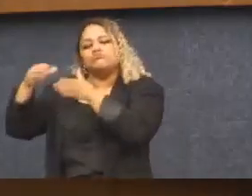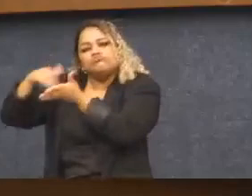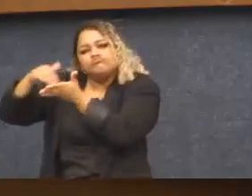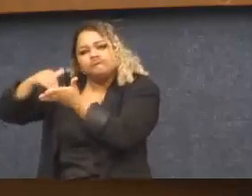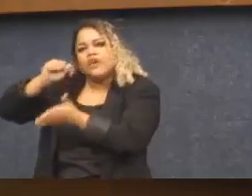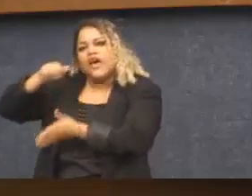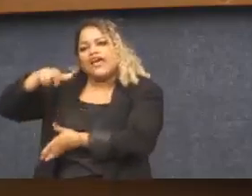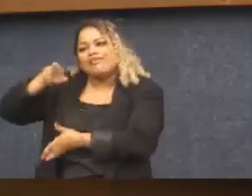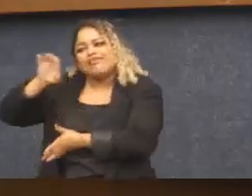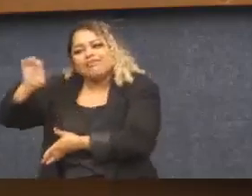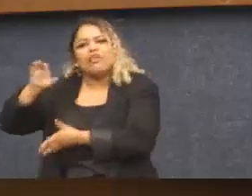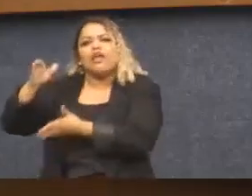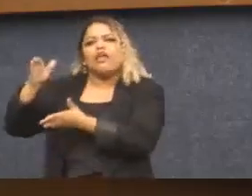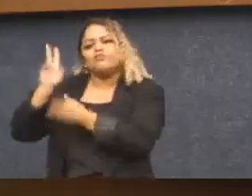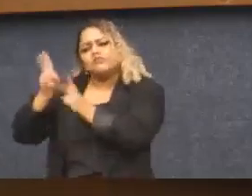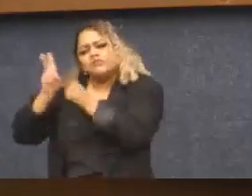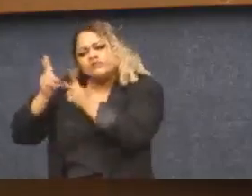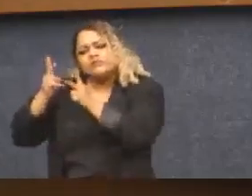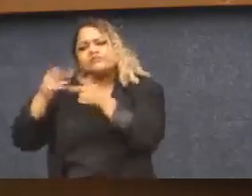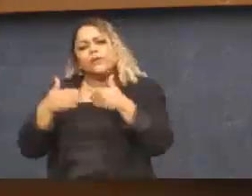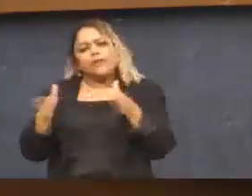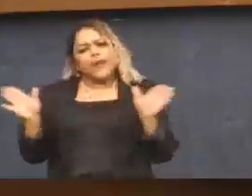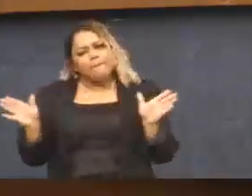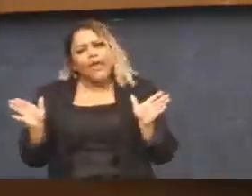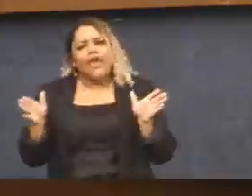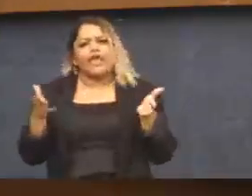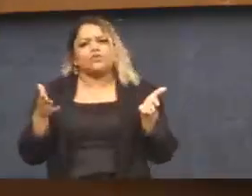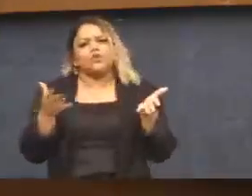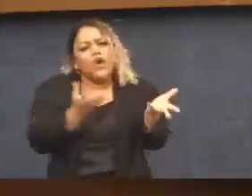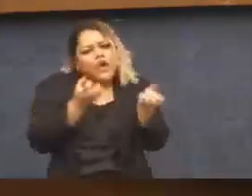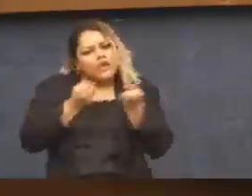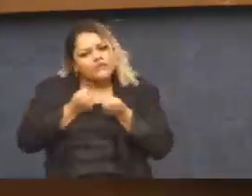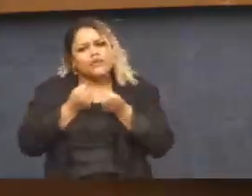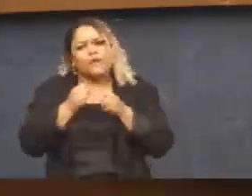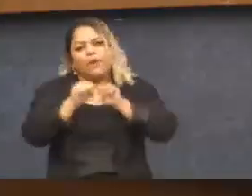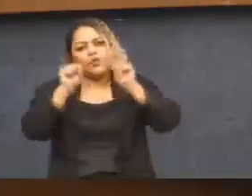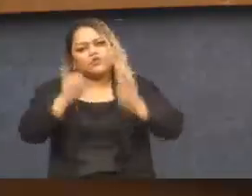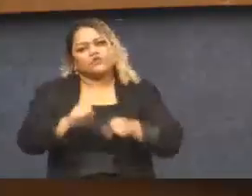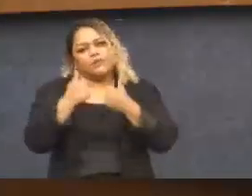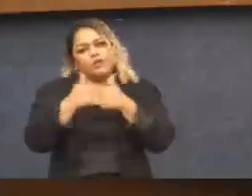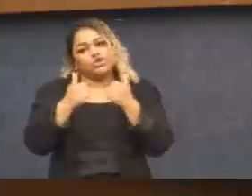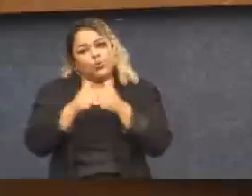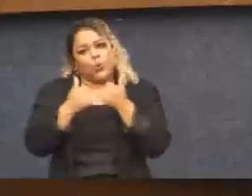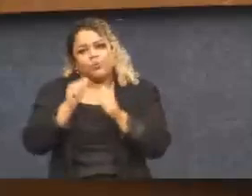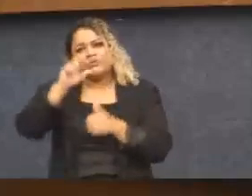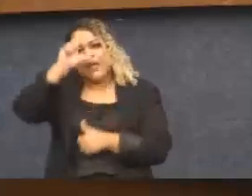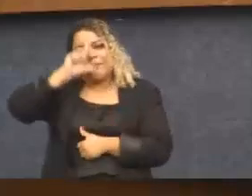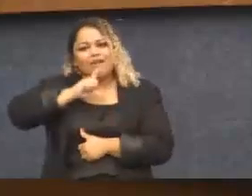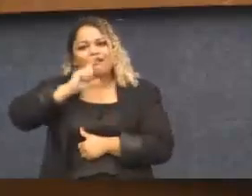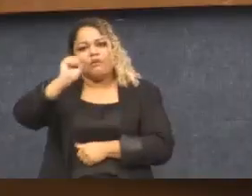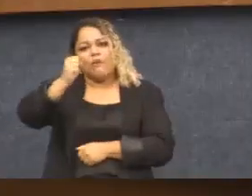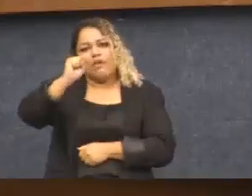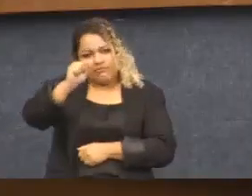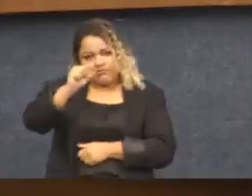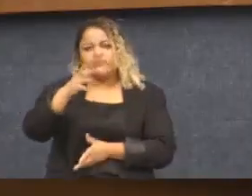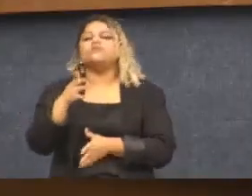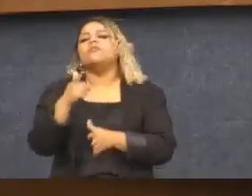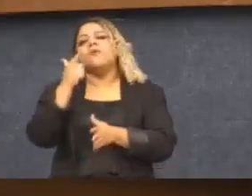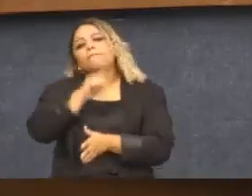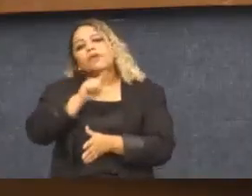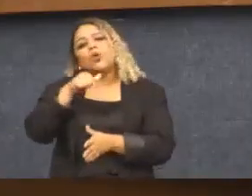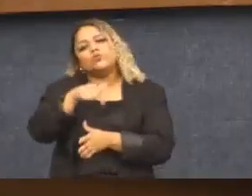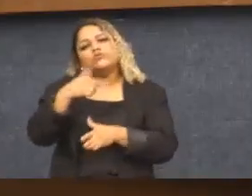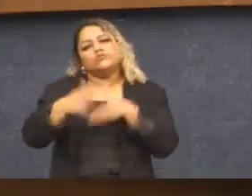sempre colocou as portas abertas para o sistema suplementar, para que a gente pudesse sempre poder avançar com esse importante